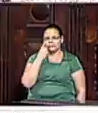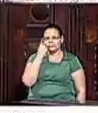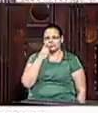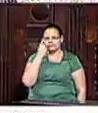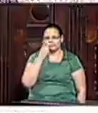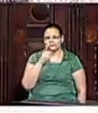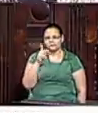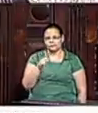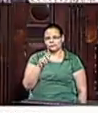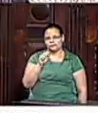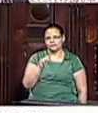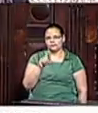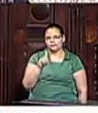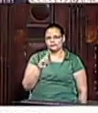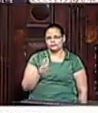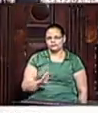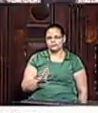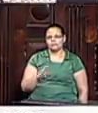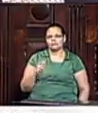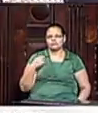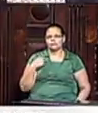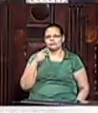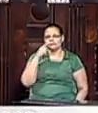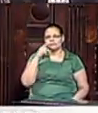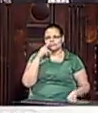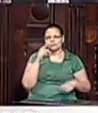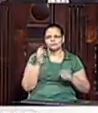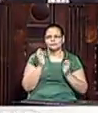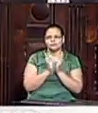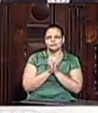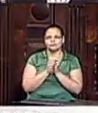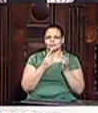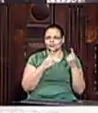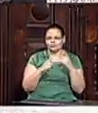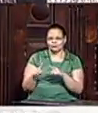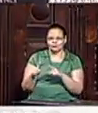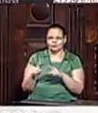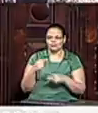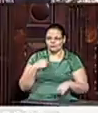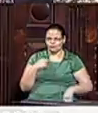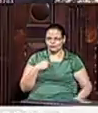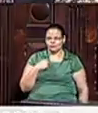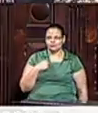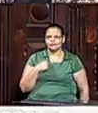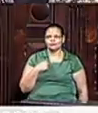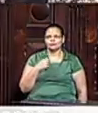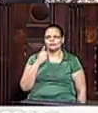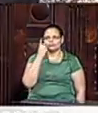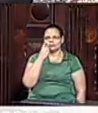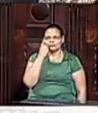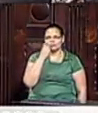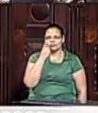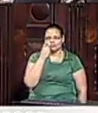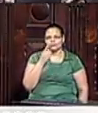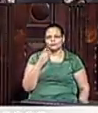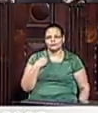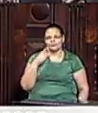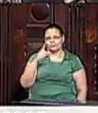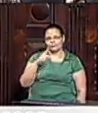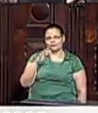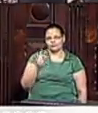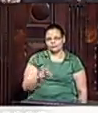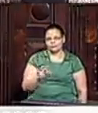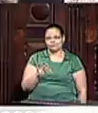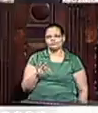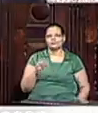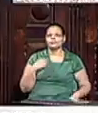do PSDB, um partido, né, de oposição ao meu, sou deputada do Partido dos Trabalhadores